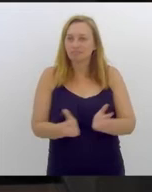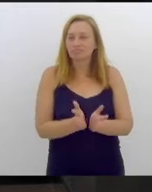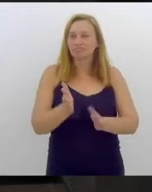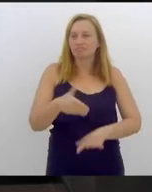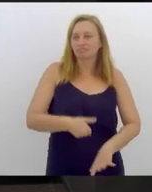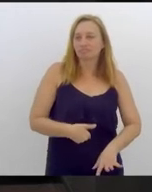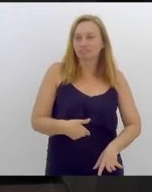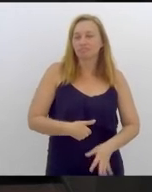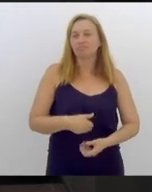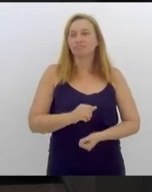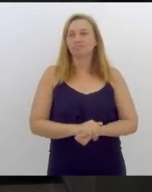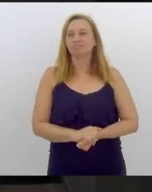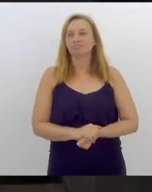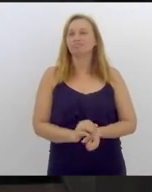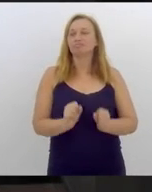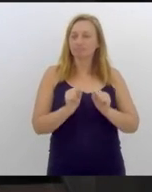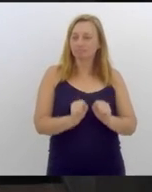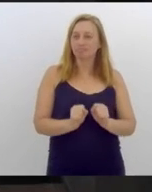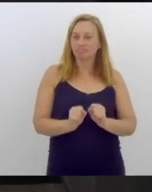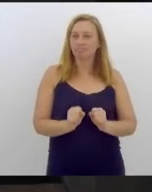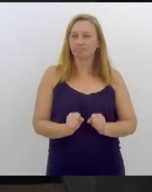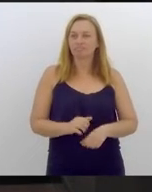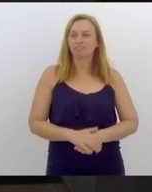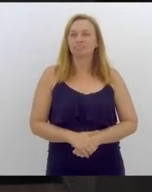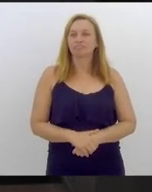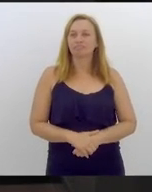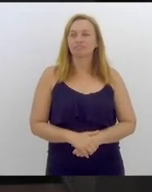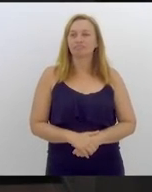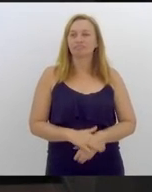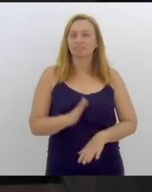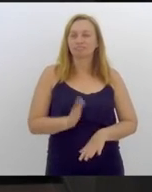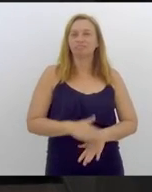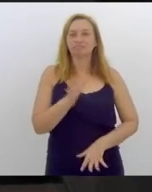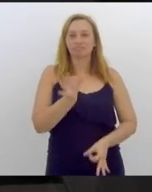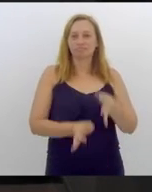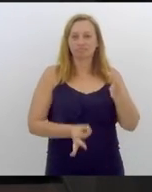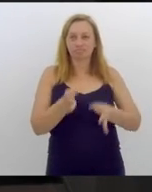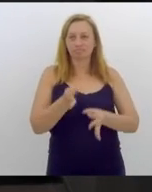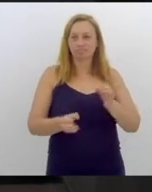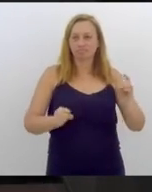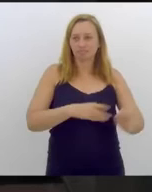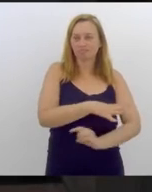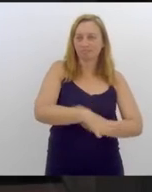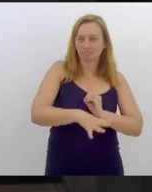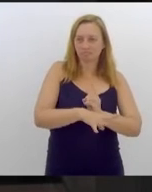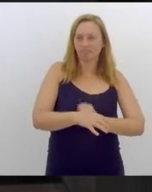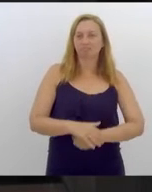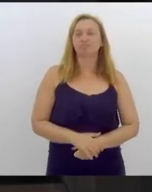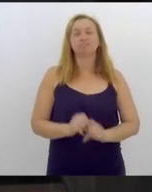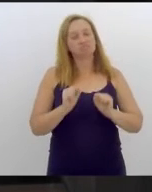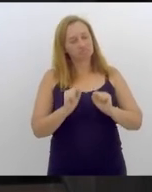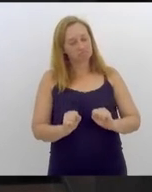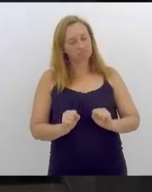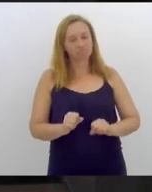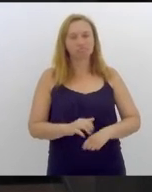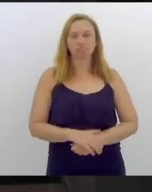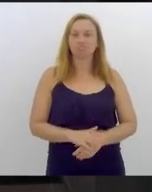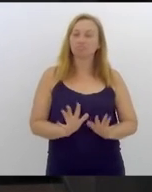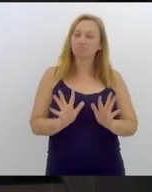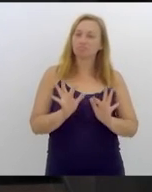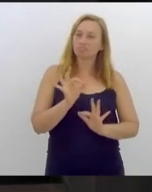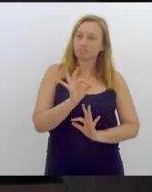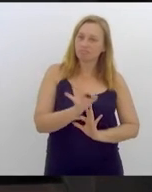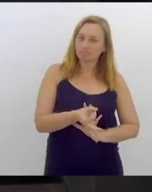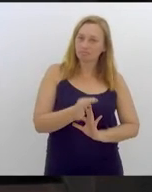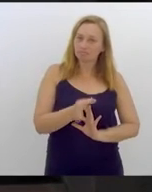que possa promover mais justiça social e que possa dar finalmente